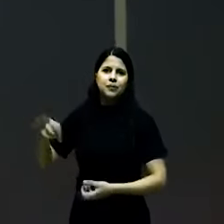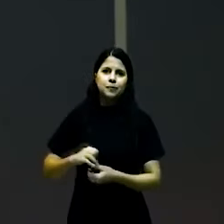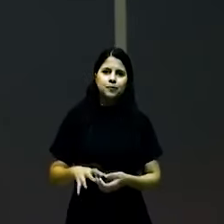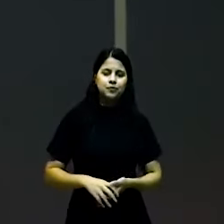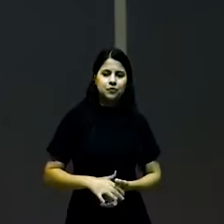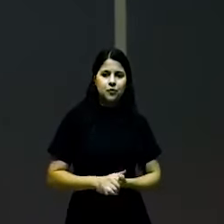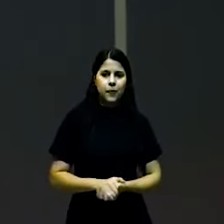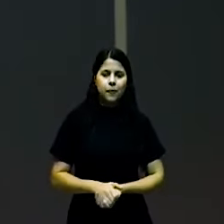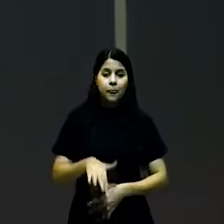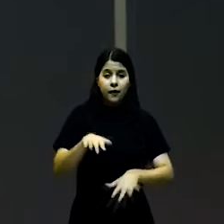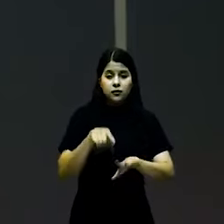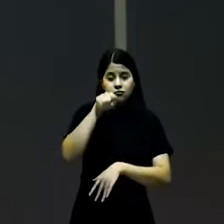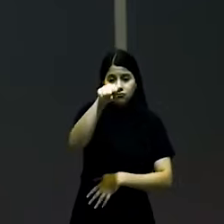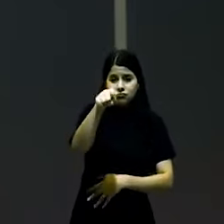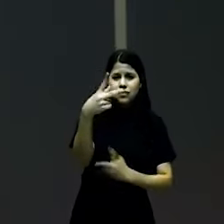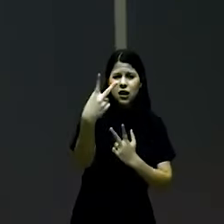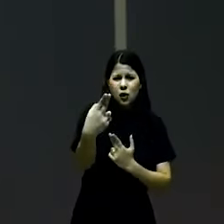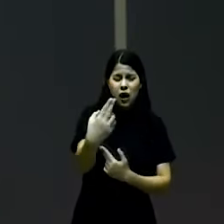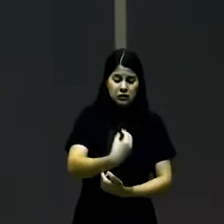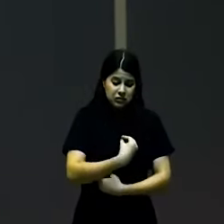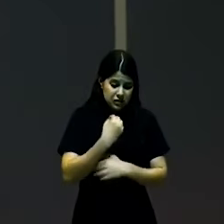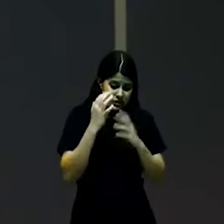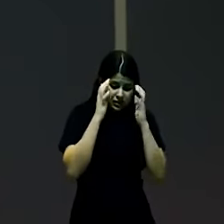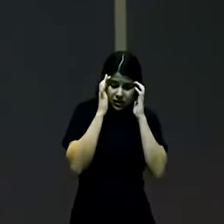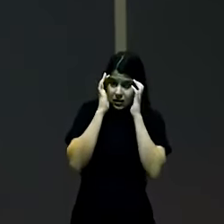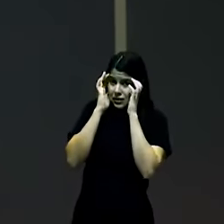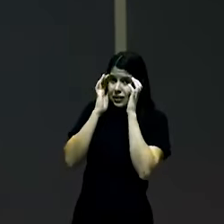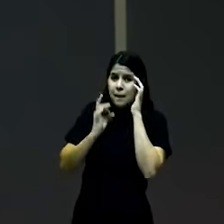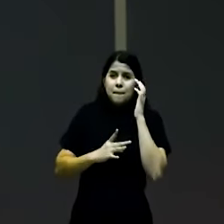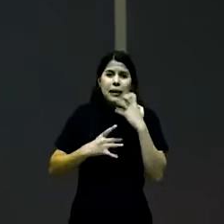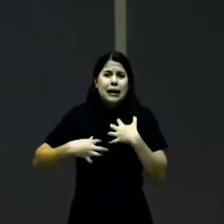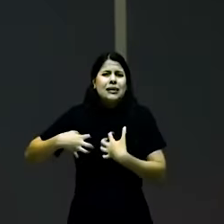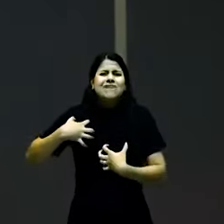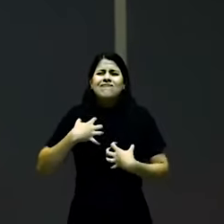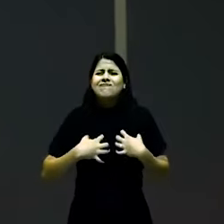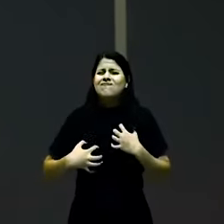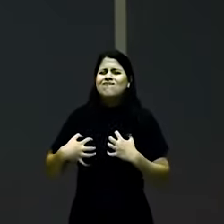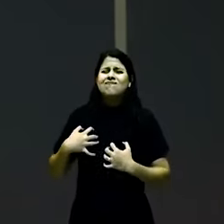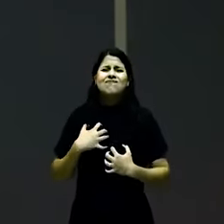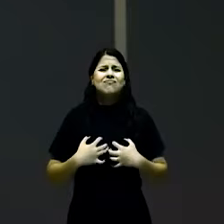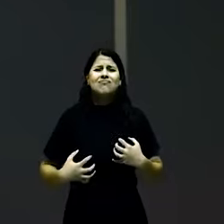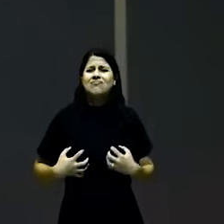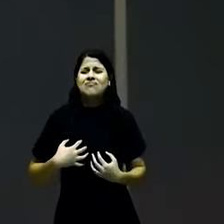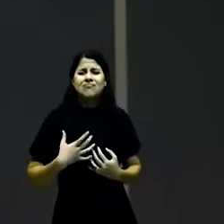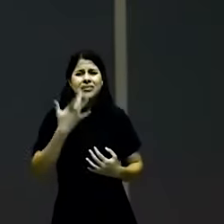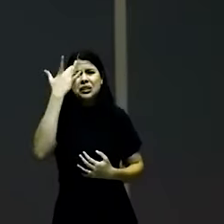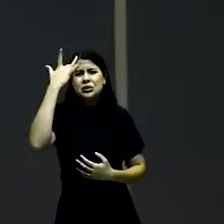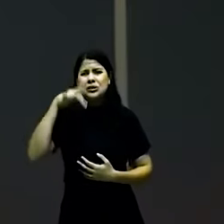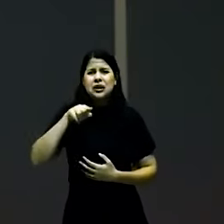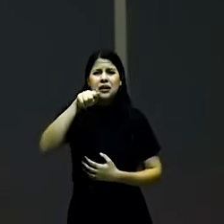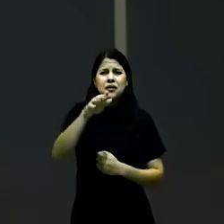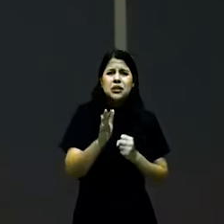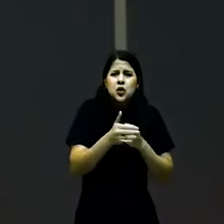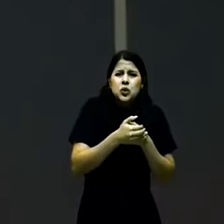Não sei se você vem vivendo esse momento de medo, de angústia. Eu não sei se você se encontra